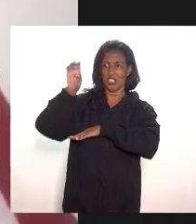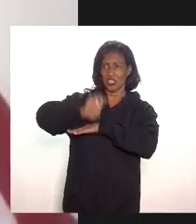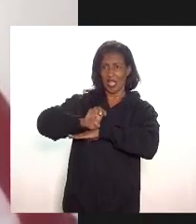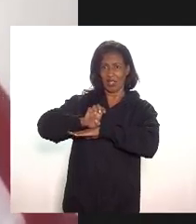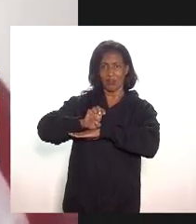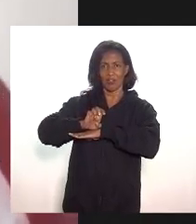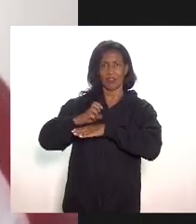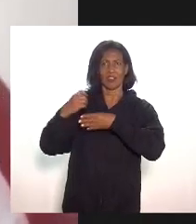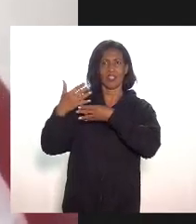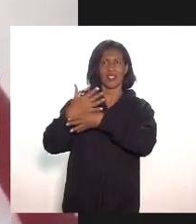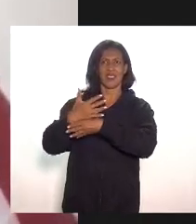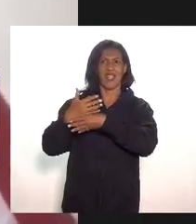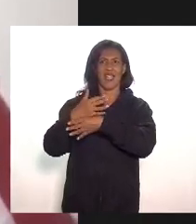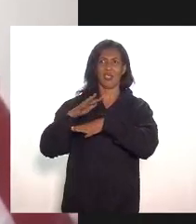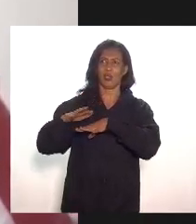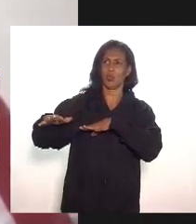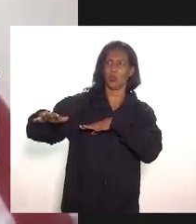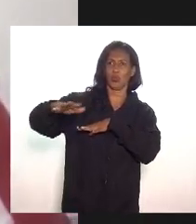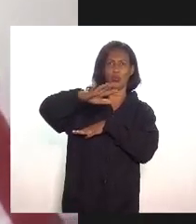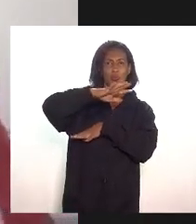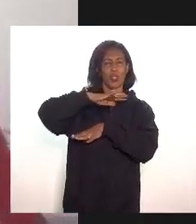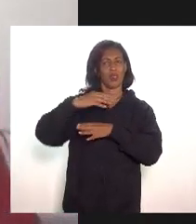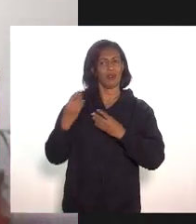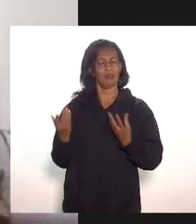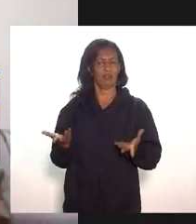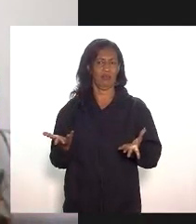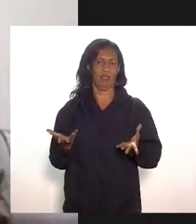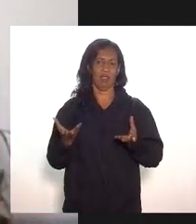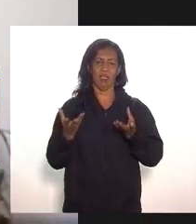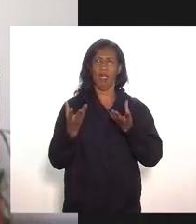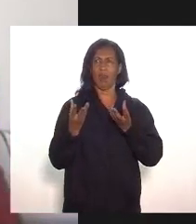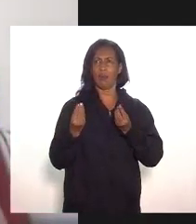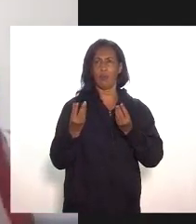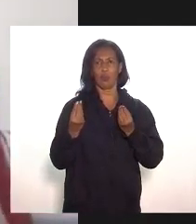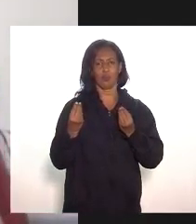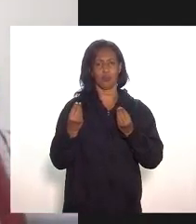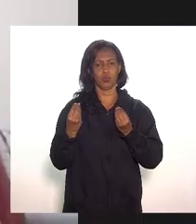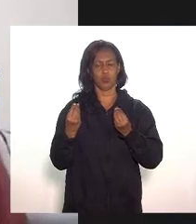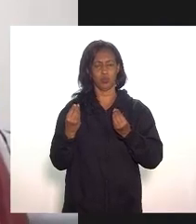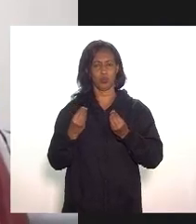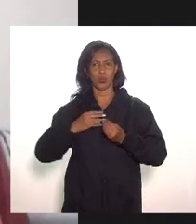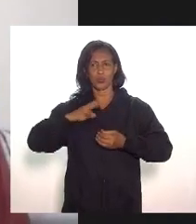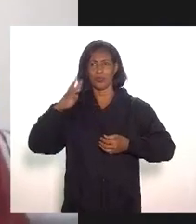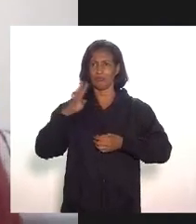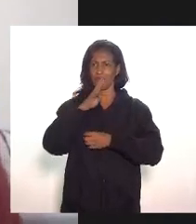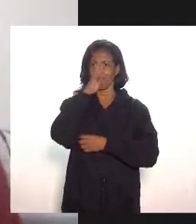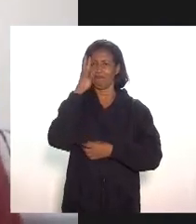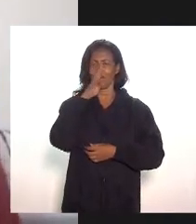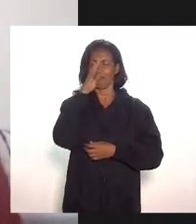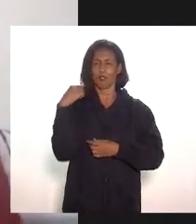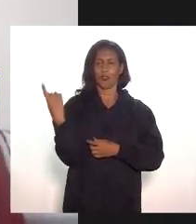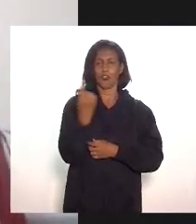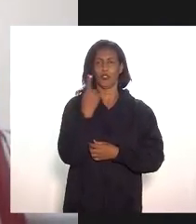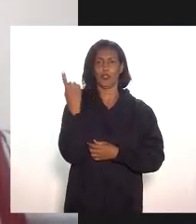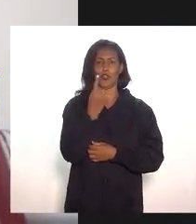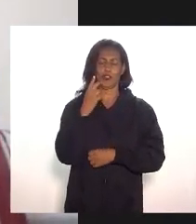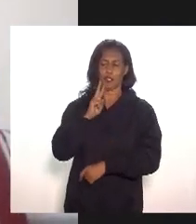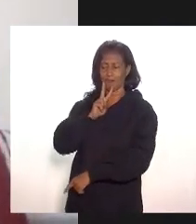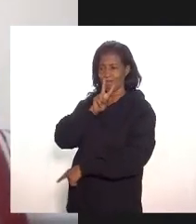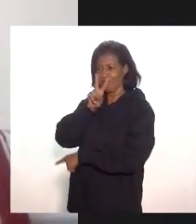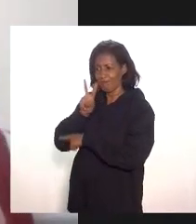cidades. Então, é muito absurdo que aqui nós que defendemos a